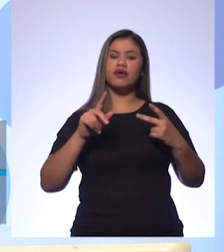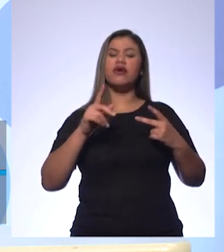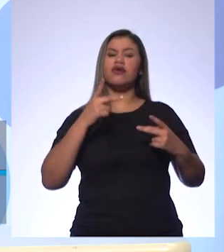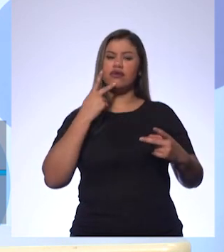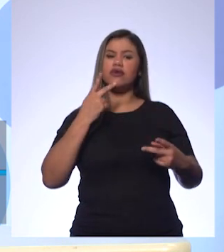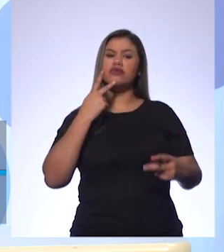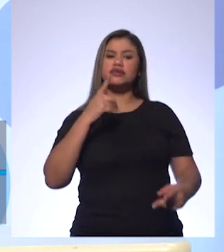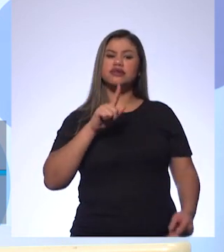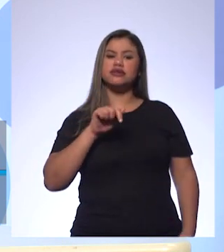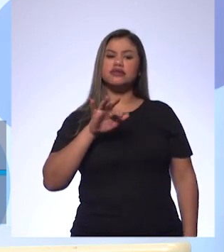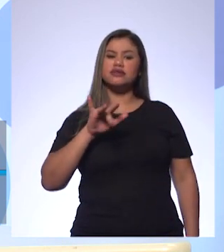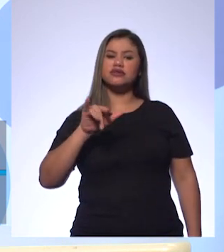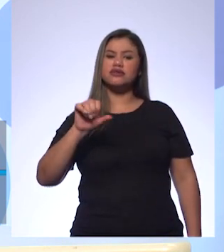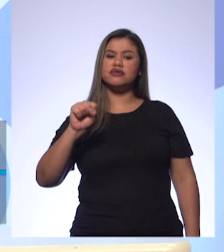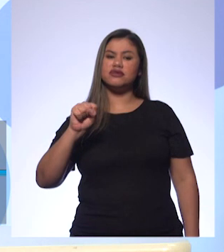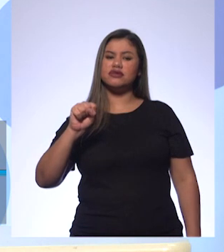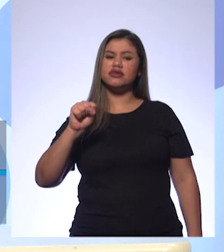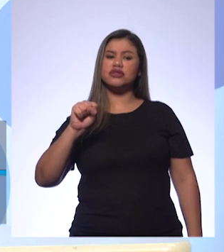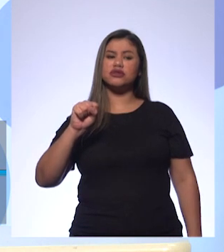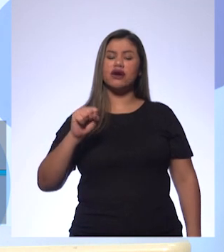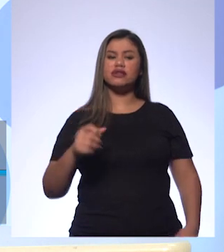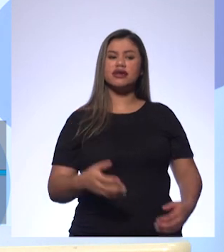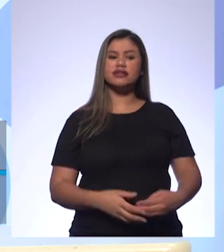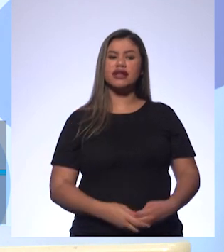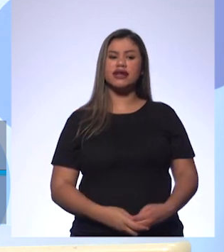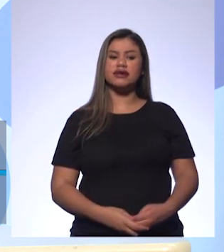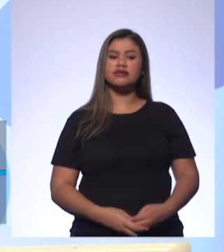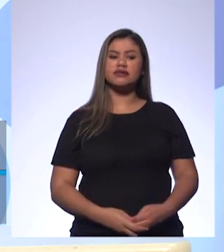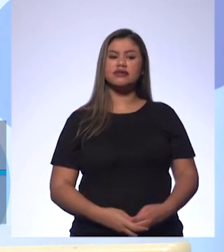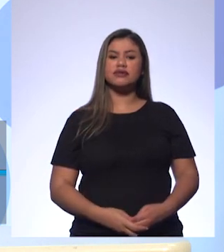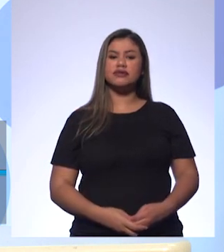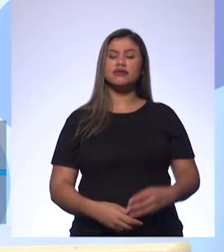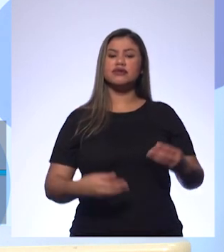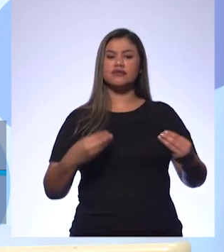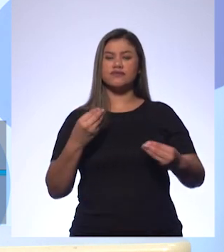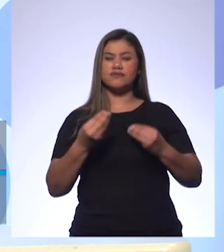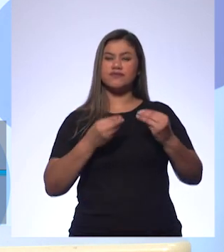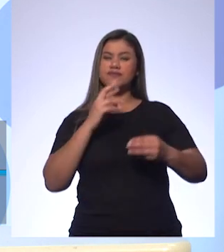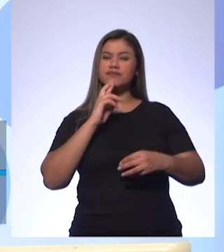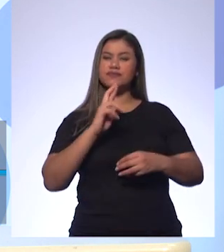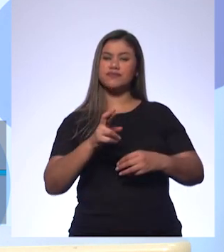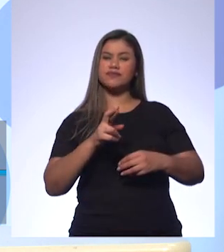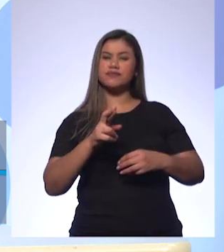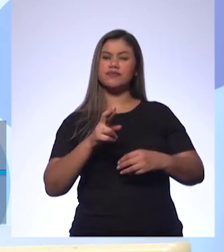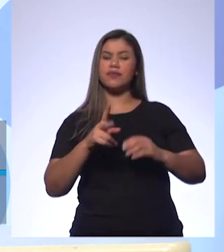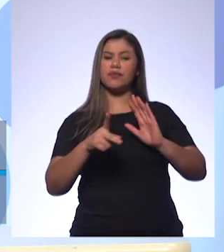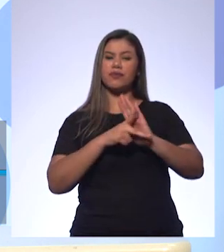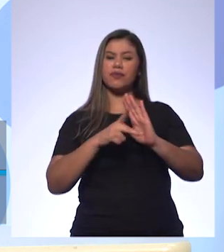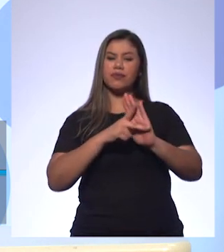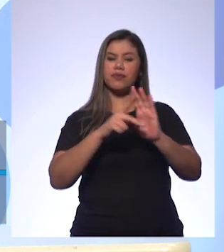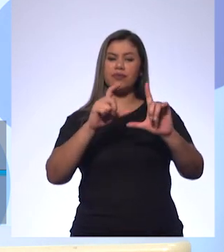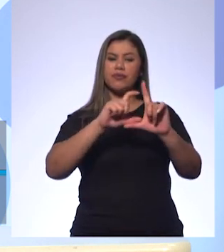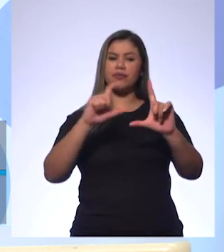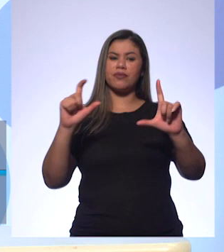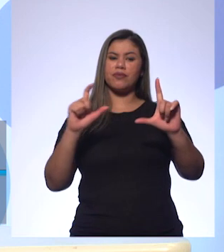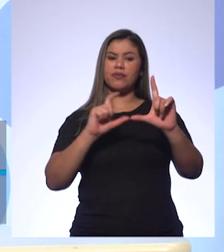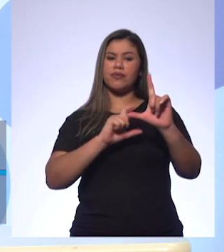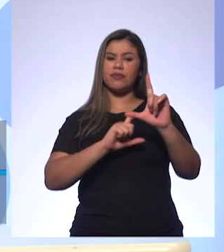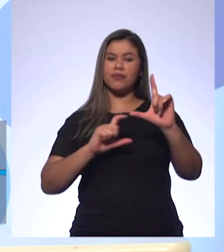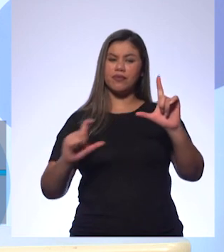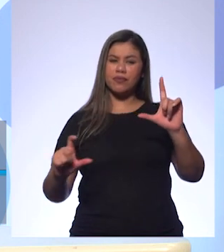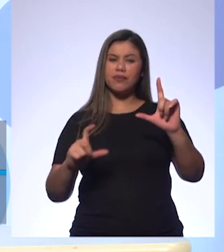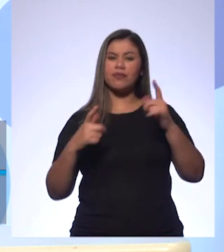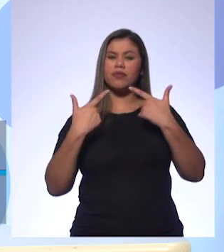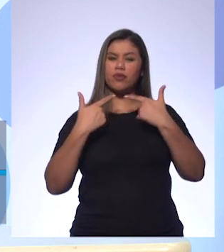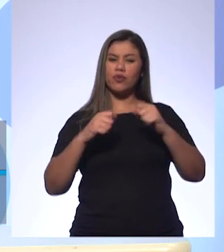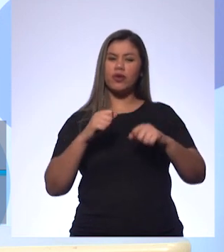A Pro Fabiana colocou que o aluno Pedro respondeu a linguagem das tirinhas. Pro